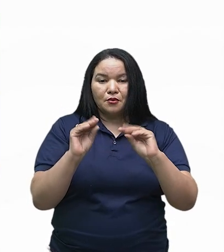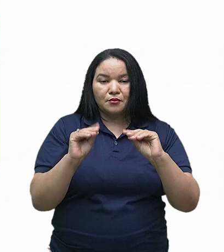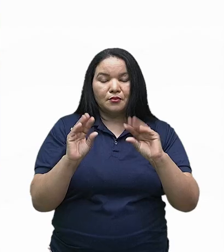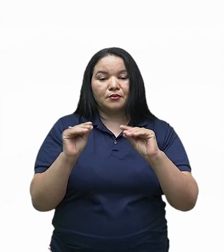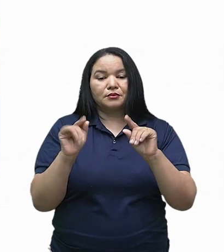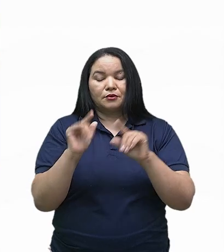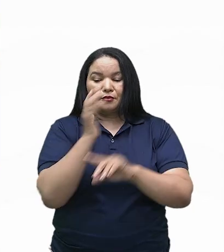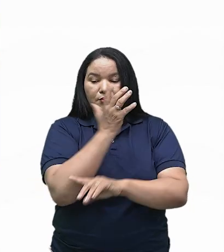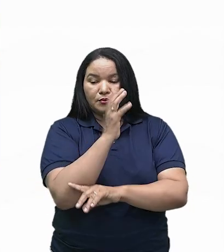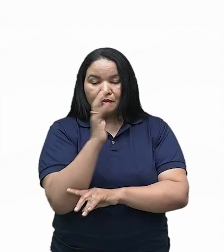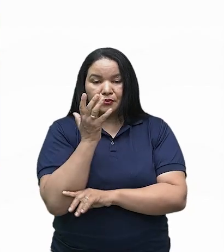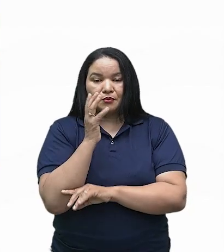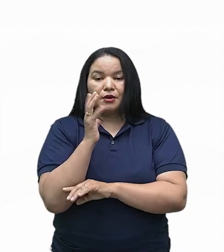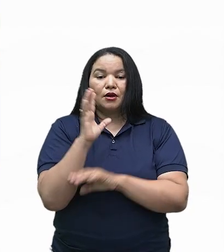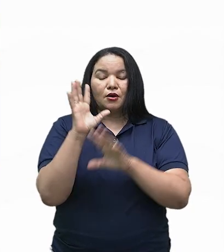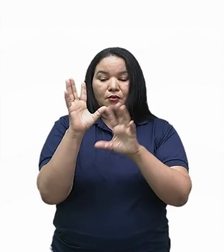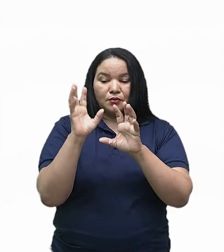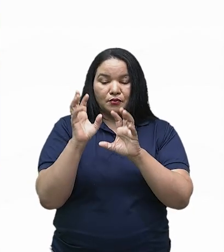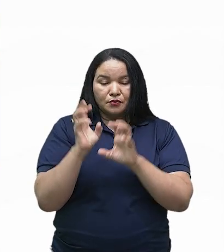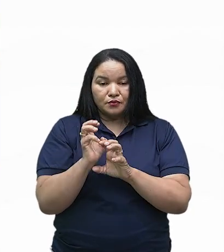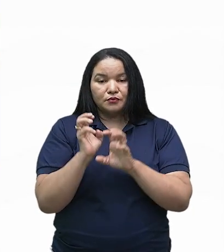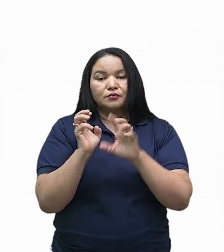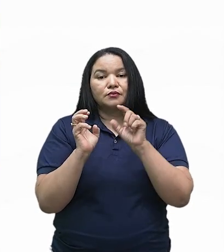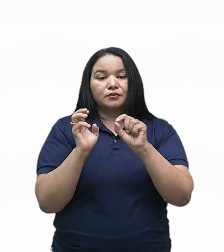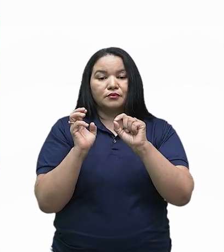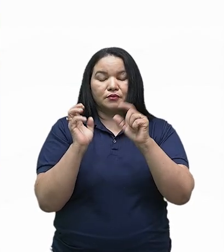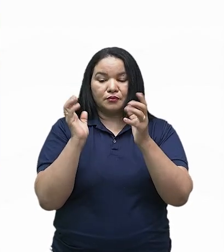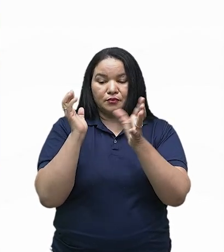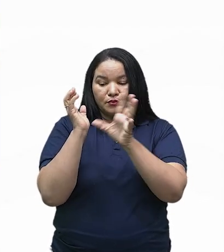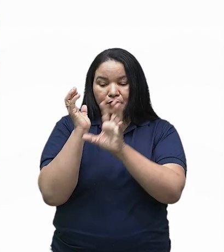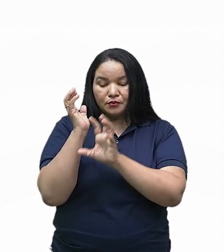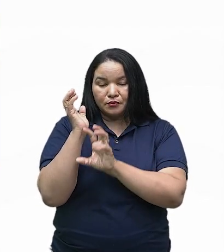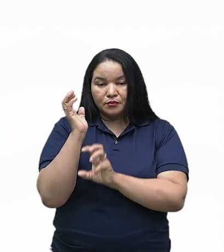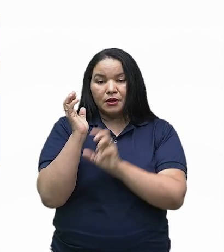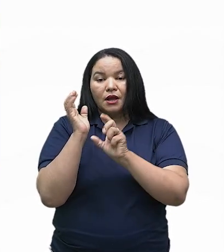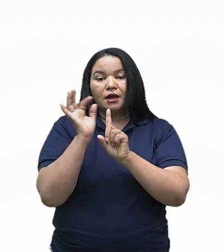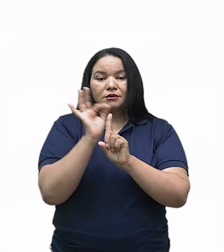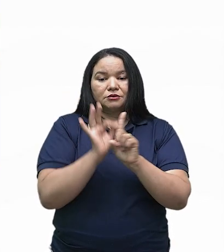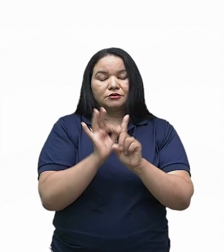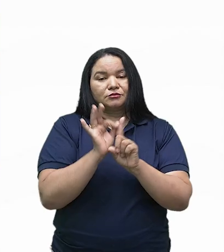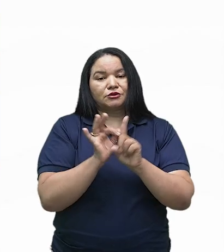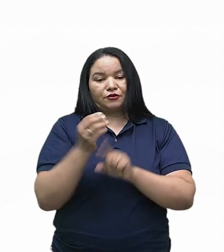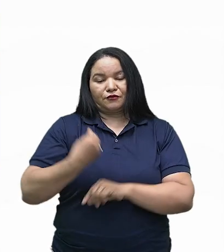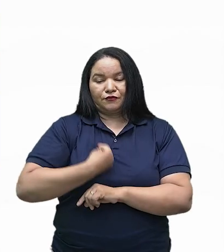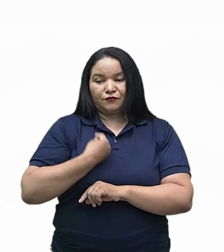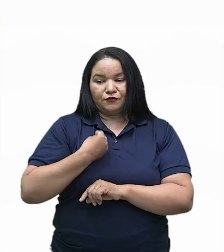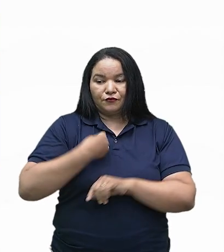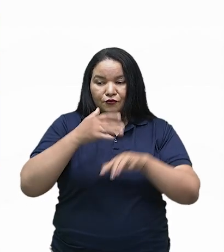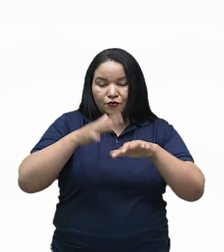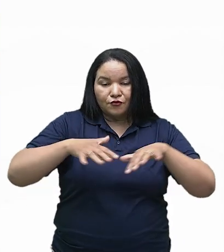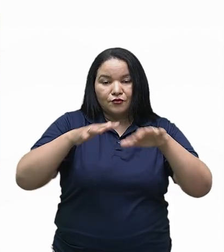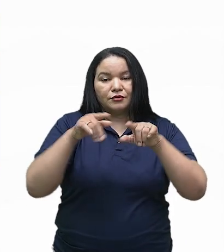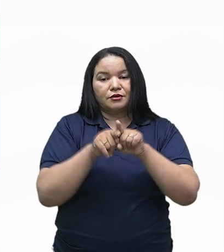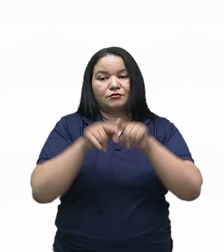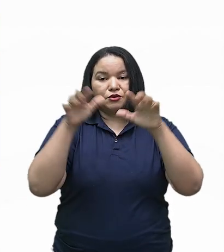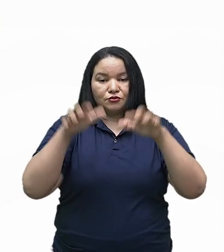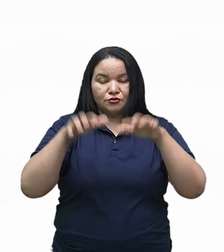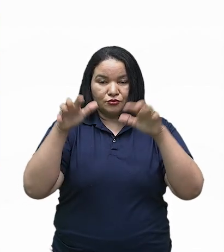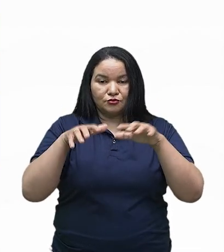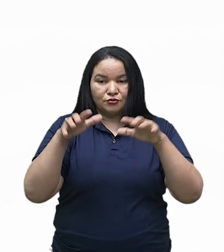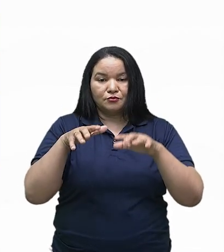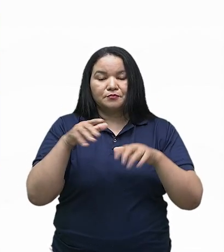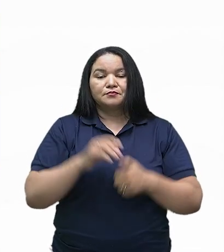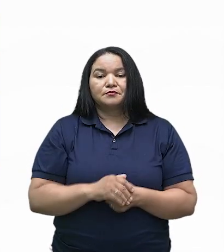um processador de vapor d'água que mantém a umidade necessária para a biodiversidade e o regime de chuvas da América do